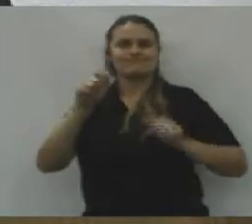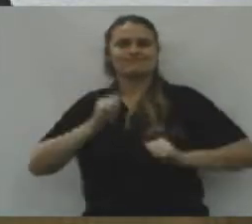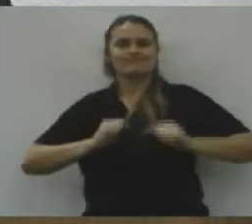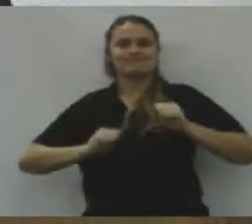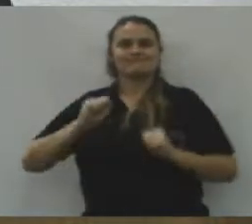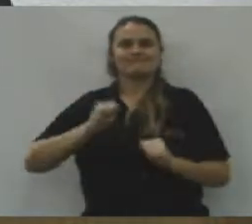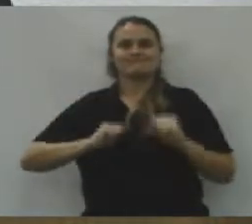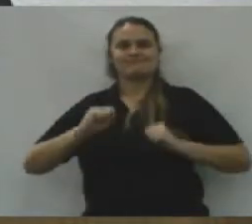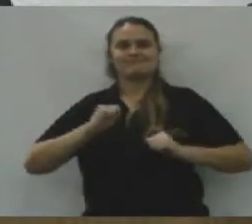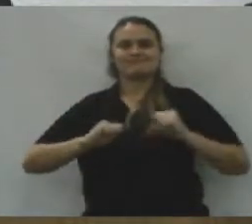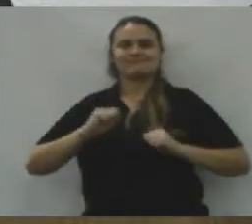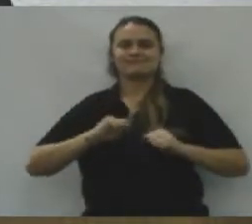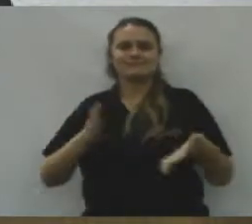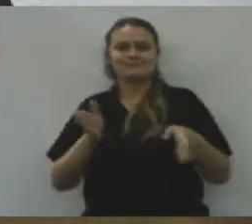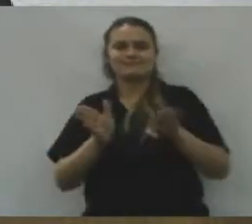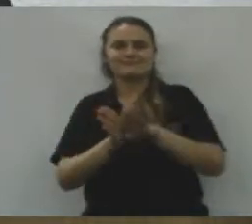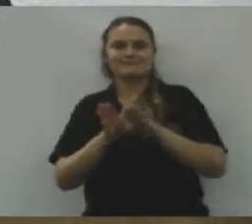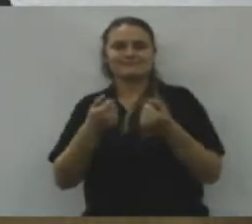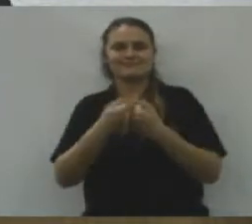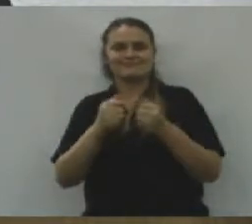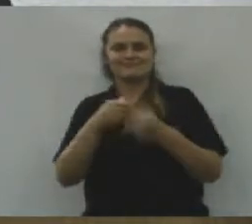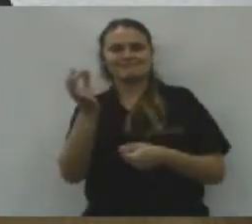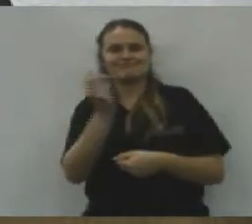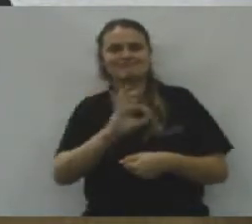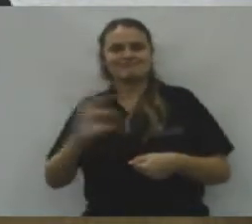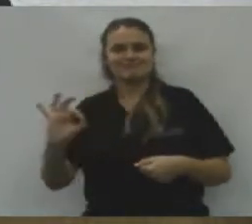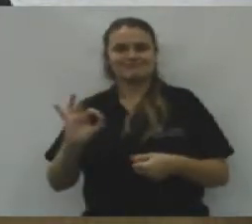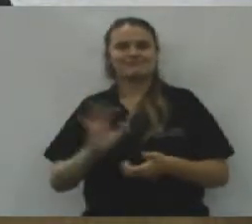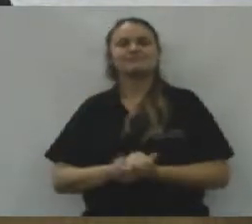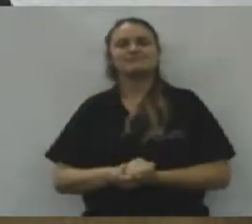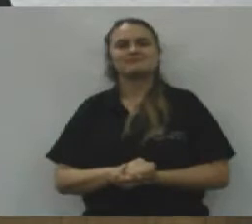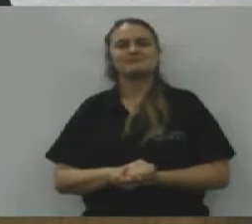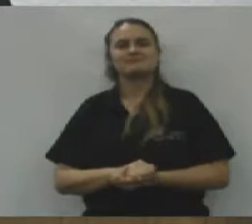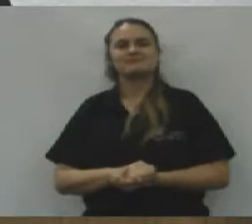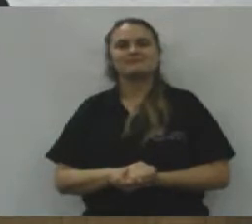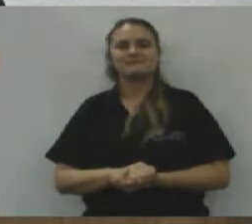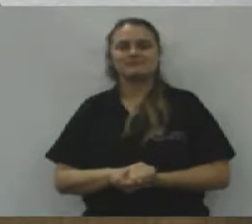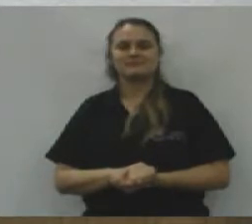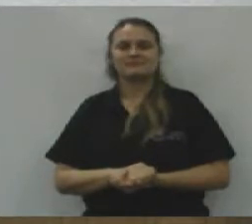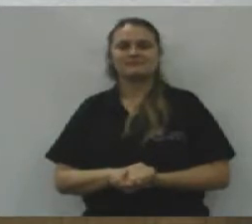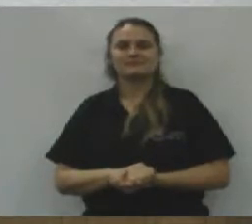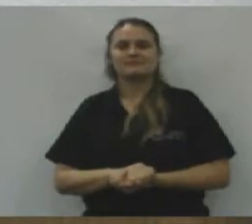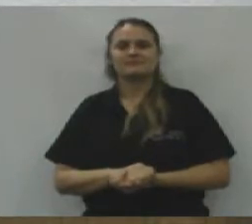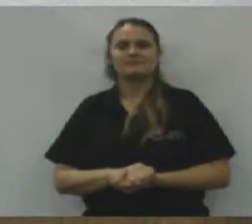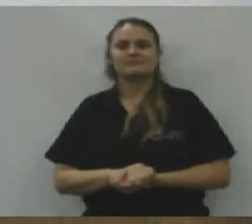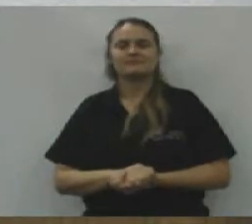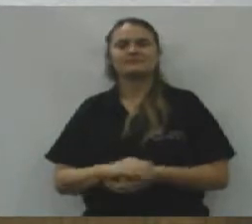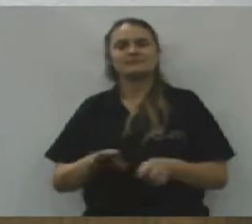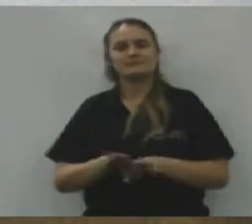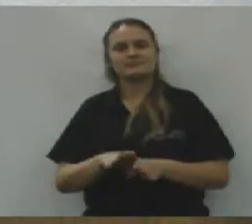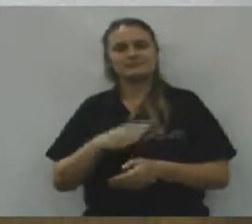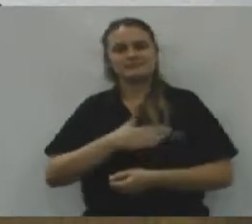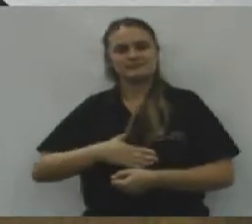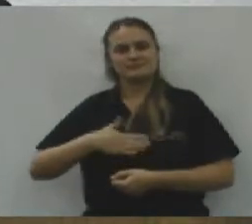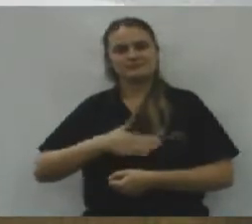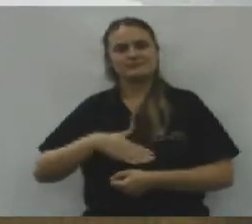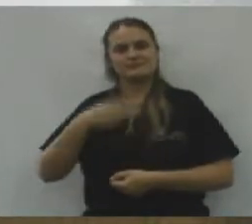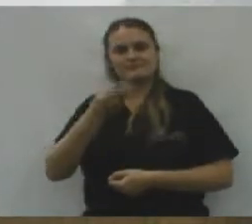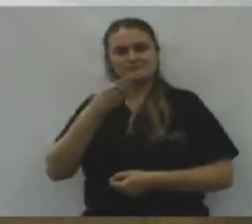fazer uso desse veículo com uma estrutura bem melhor. E gostaria também de